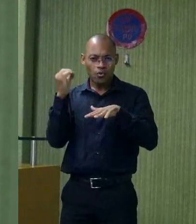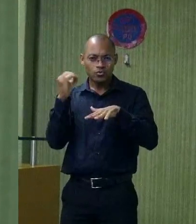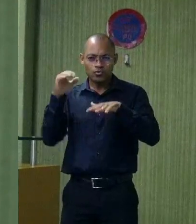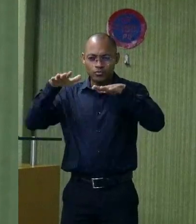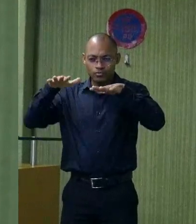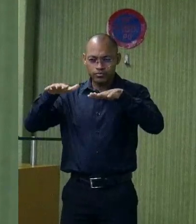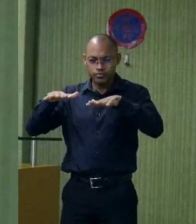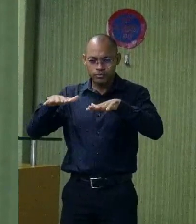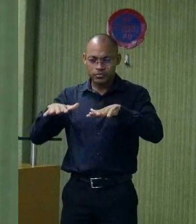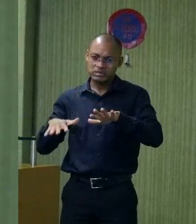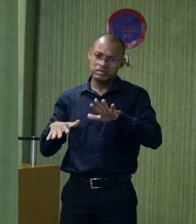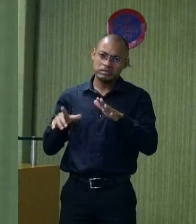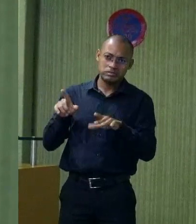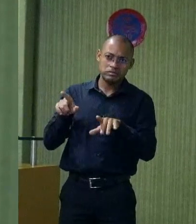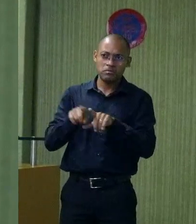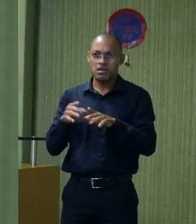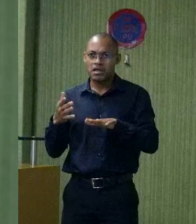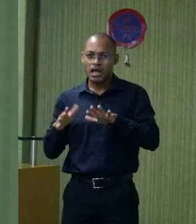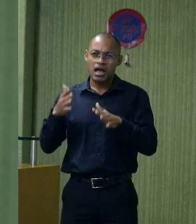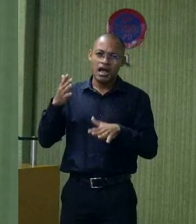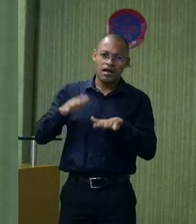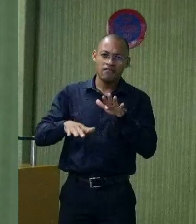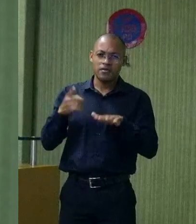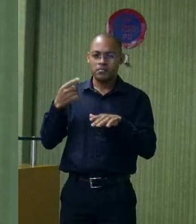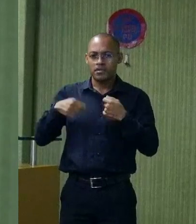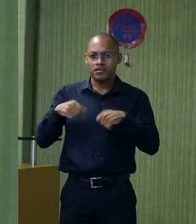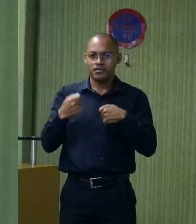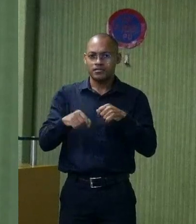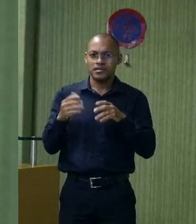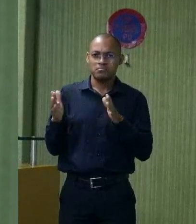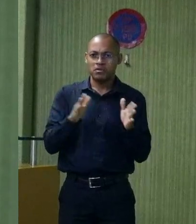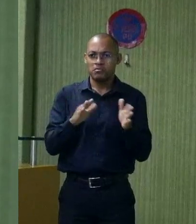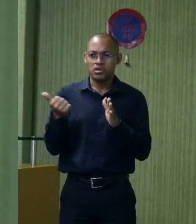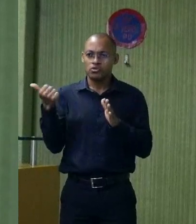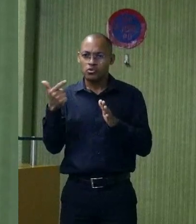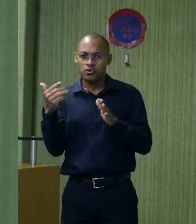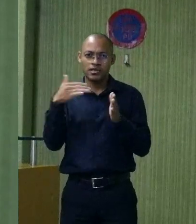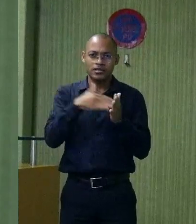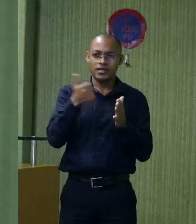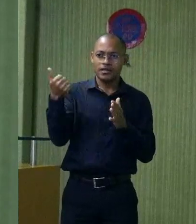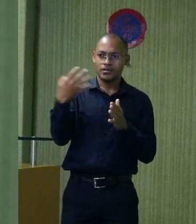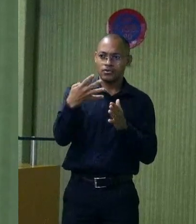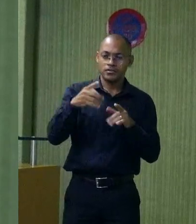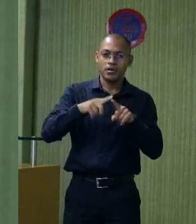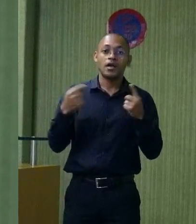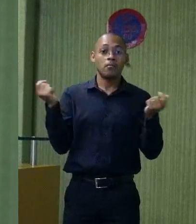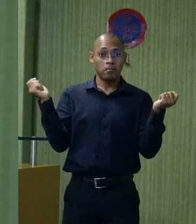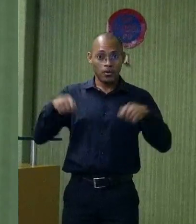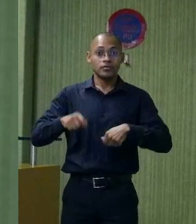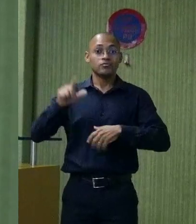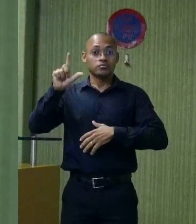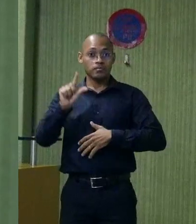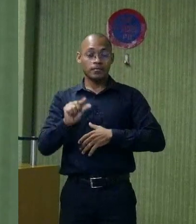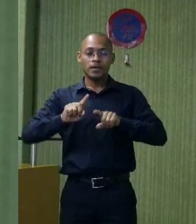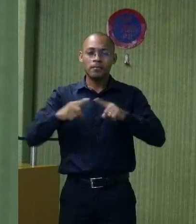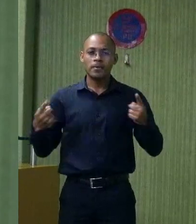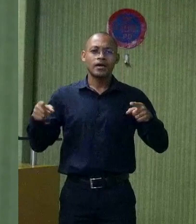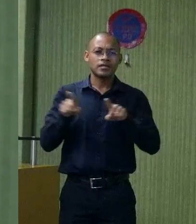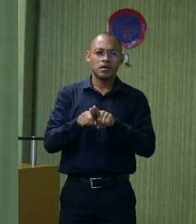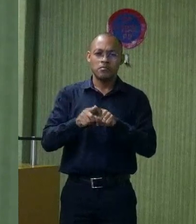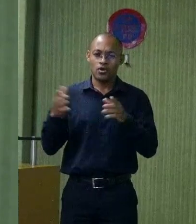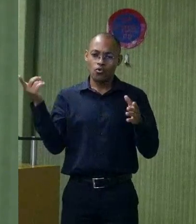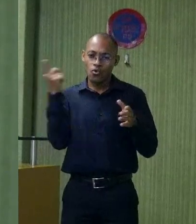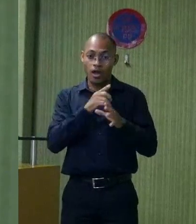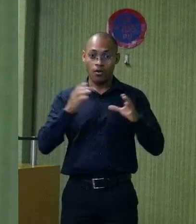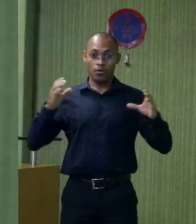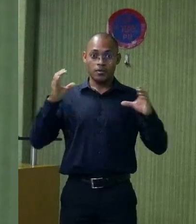com quantitativo de sábados letivos de 12 a 14 quer dizer ele reduz mas ele completa os 200